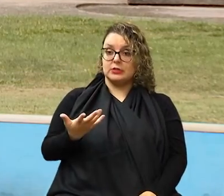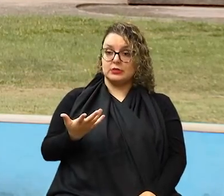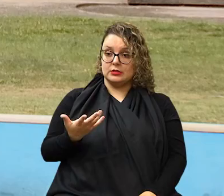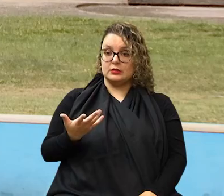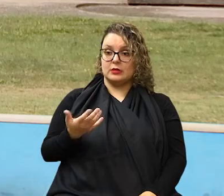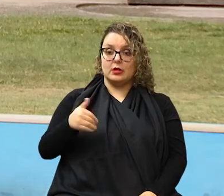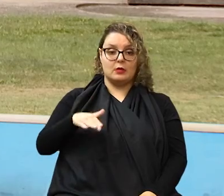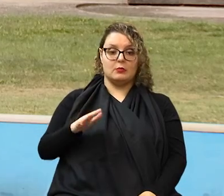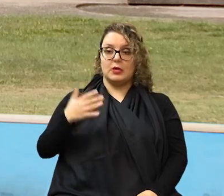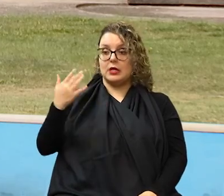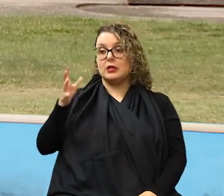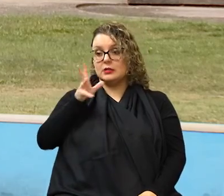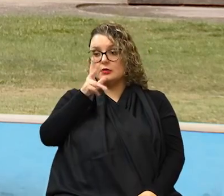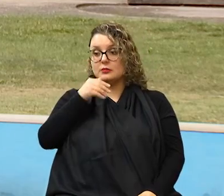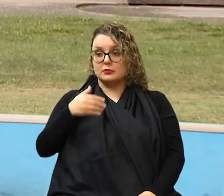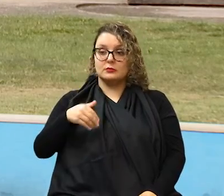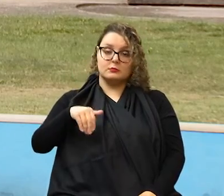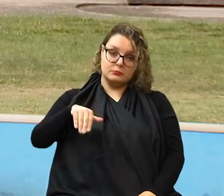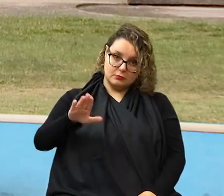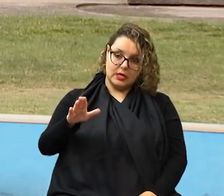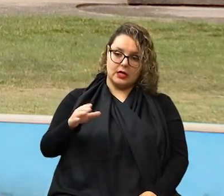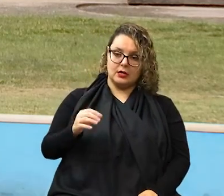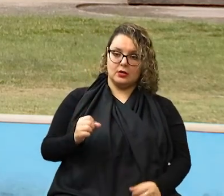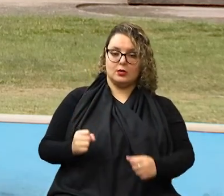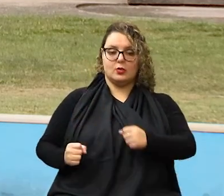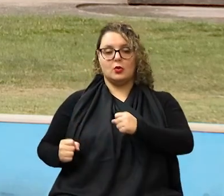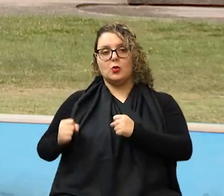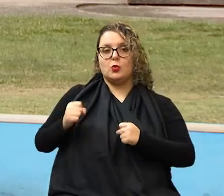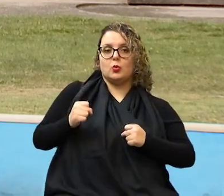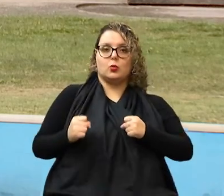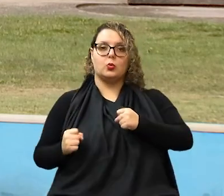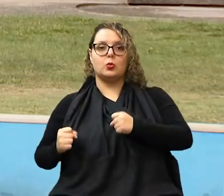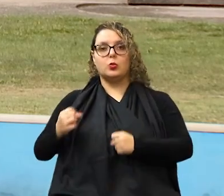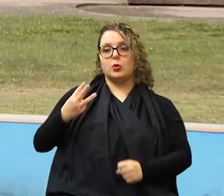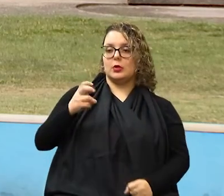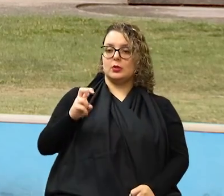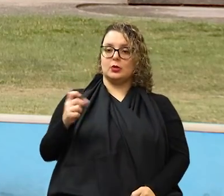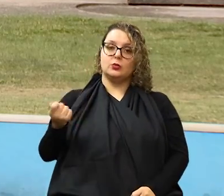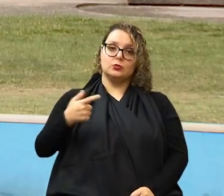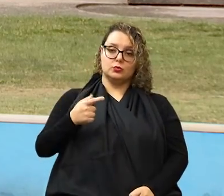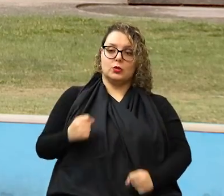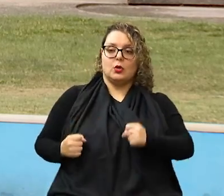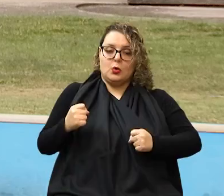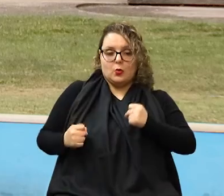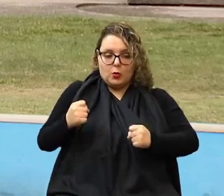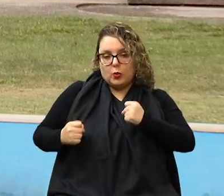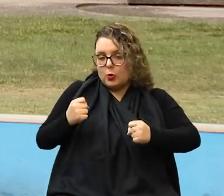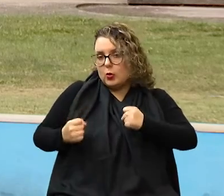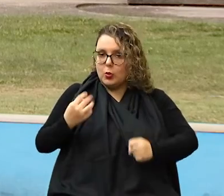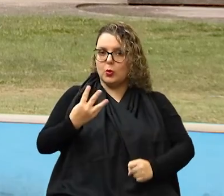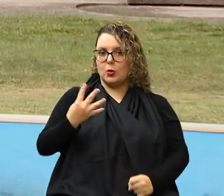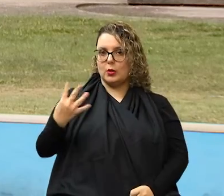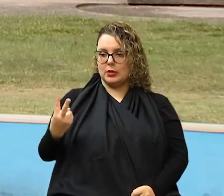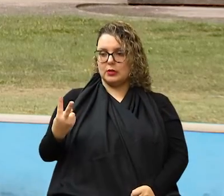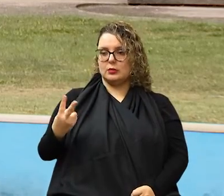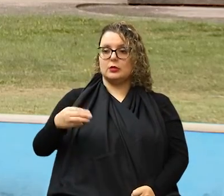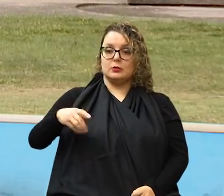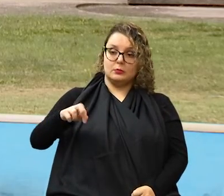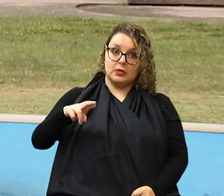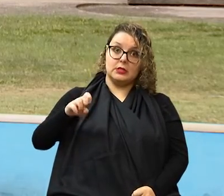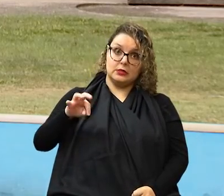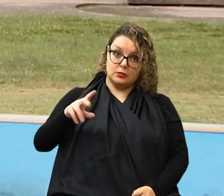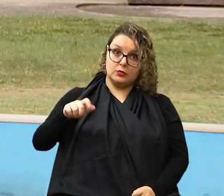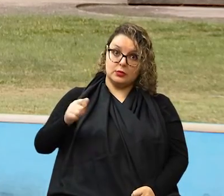demoradas. A prova mais demorada demora mais marchar 35 do que correr os 42 na